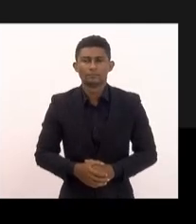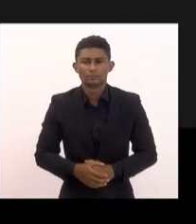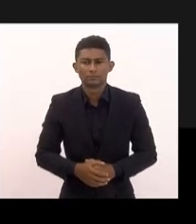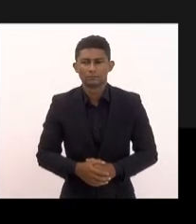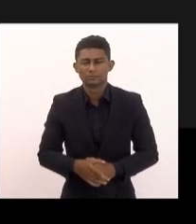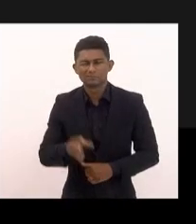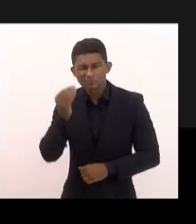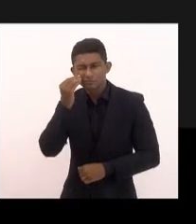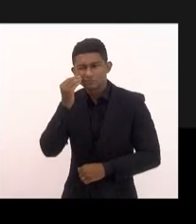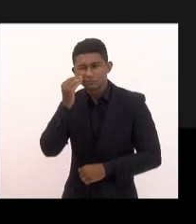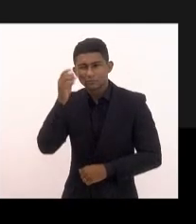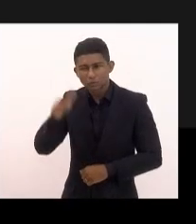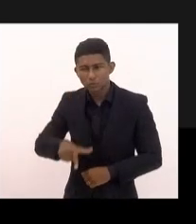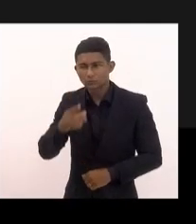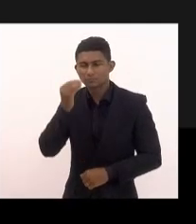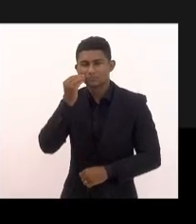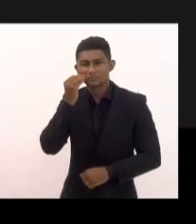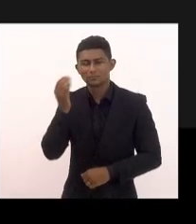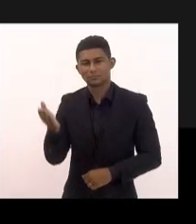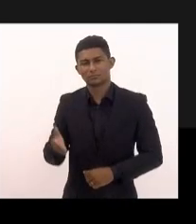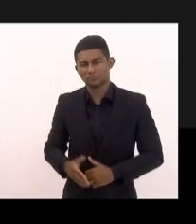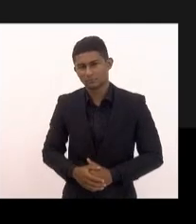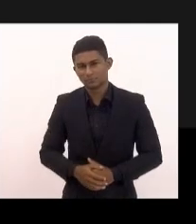Tenta de novo aí, Márcio.